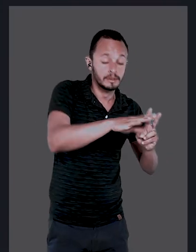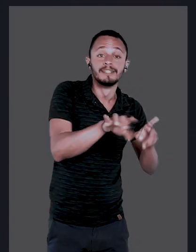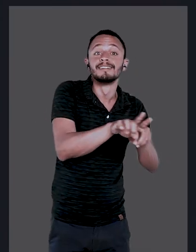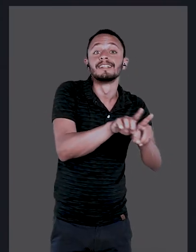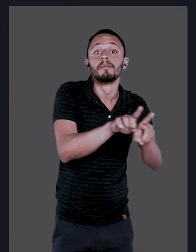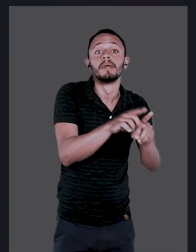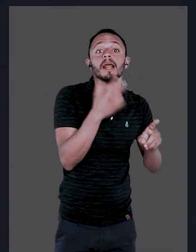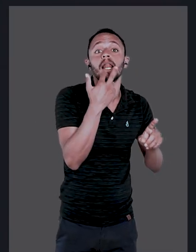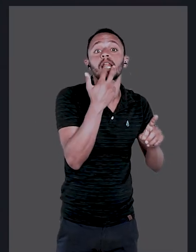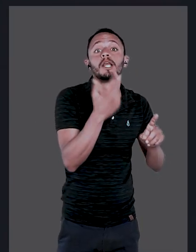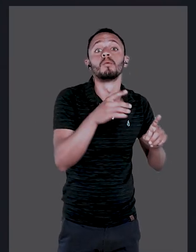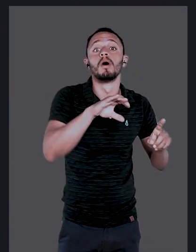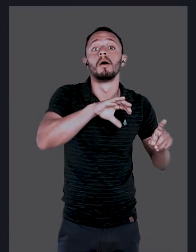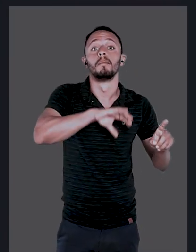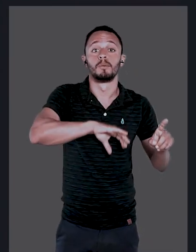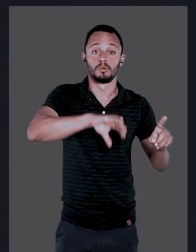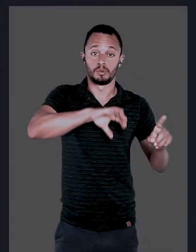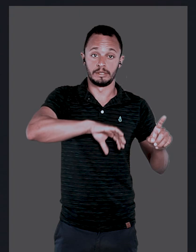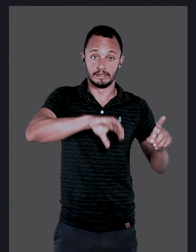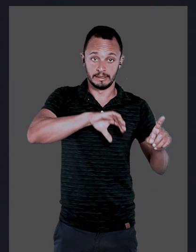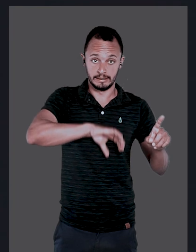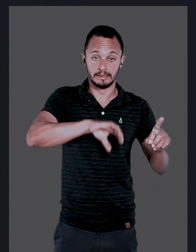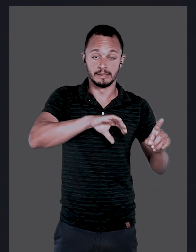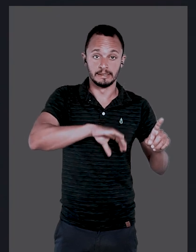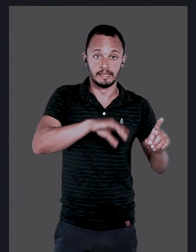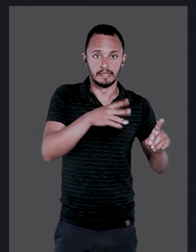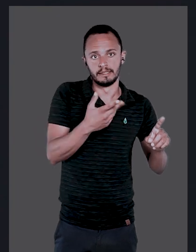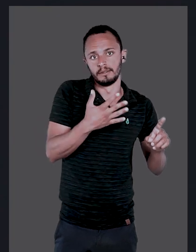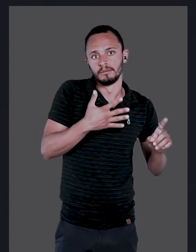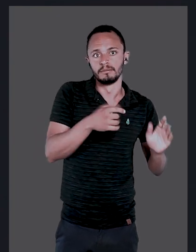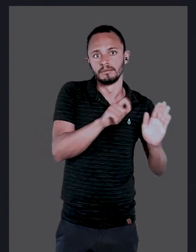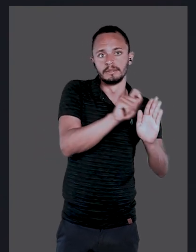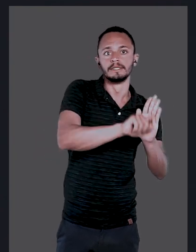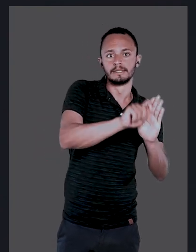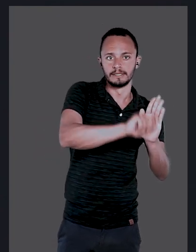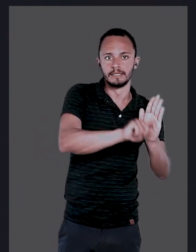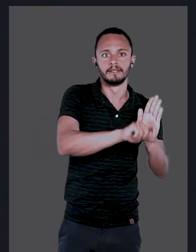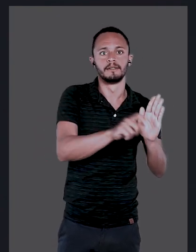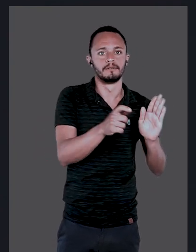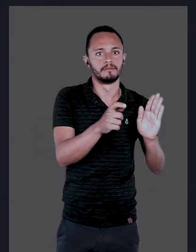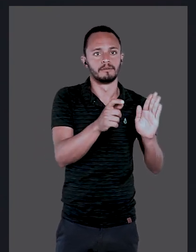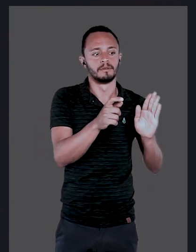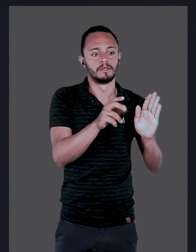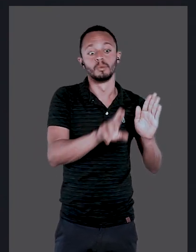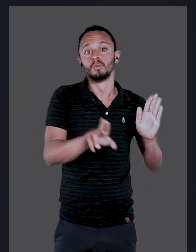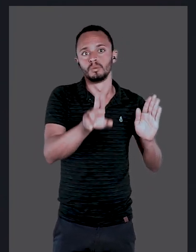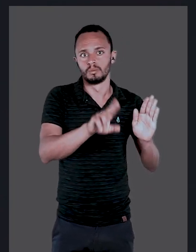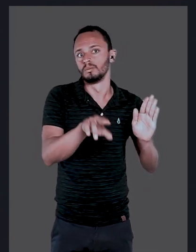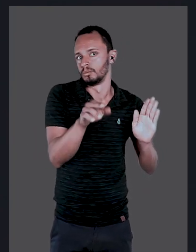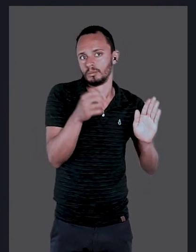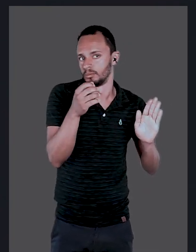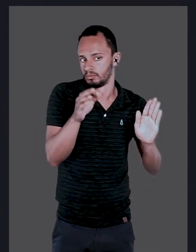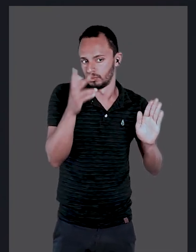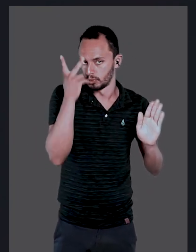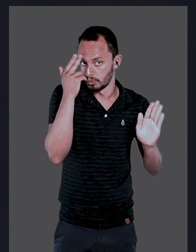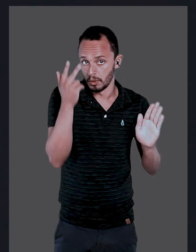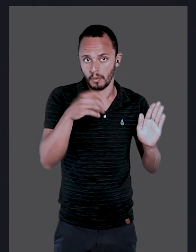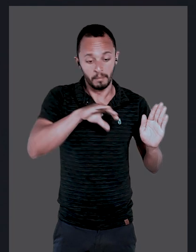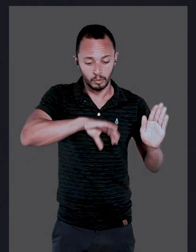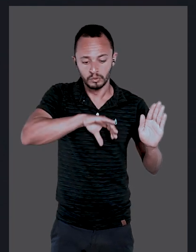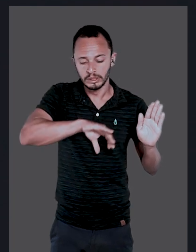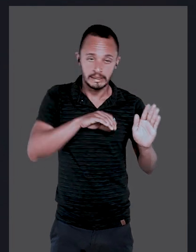Amazónia, é a possibilidade de, dentro da língua portuguesa, porque é a única língua que eu consigo escrever, que eu